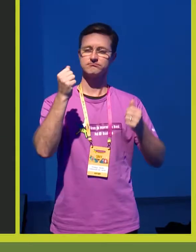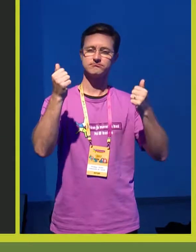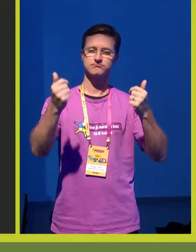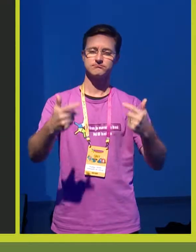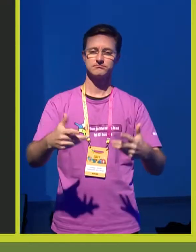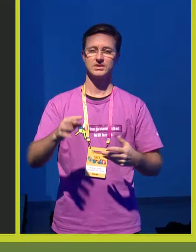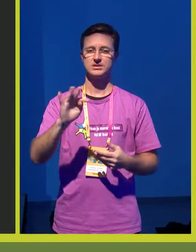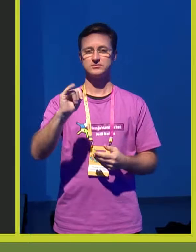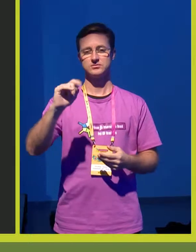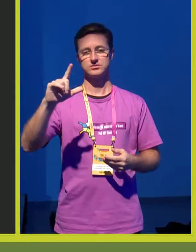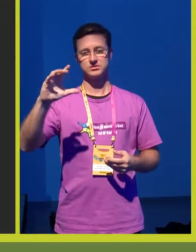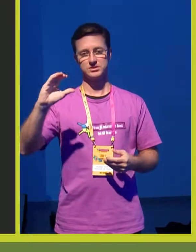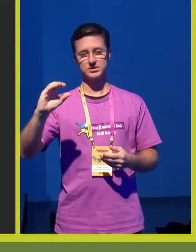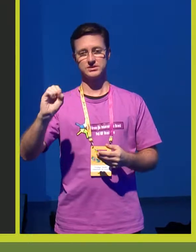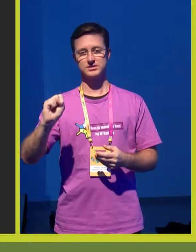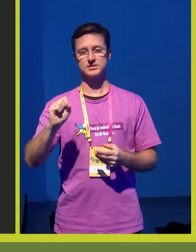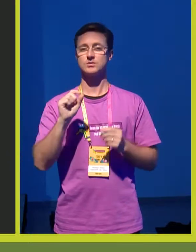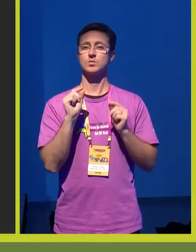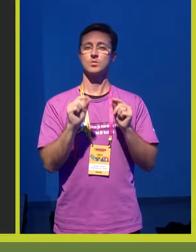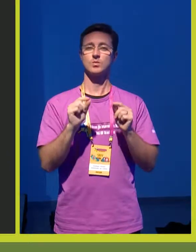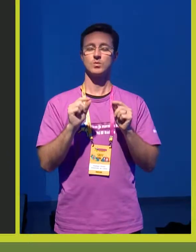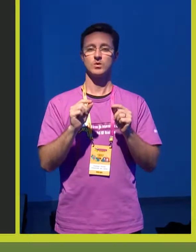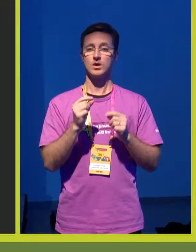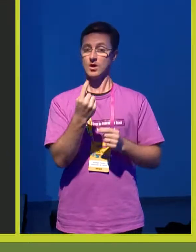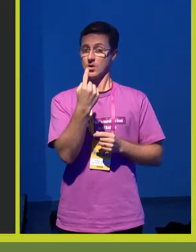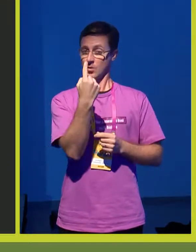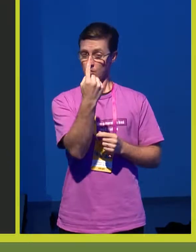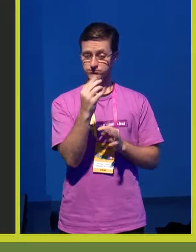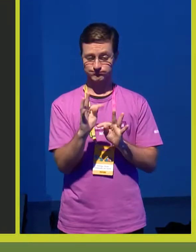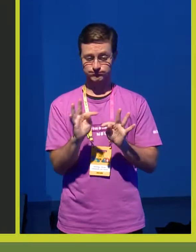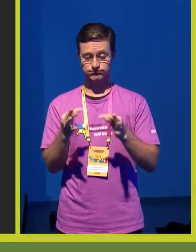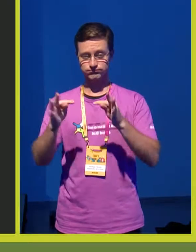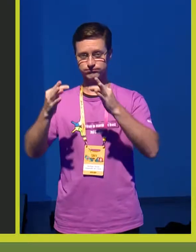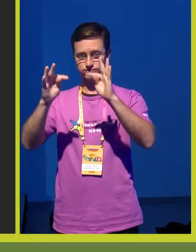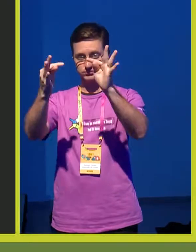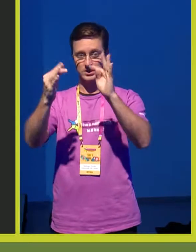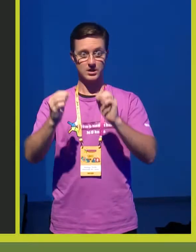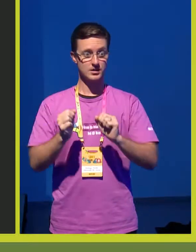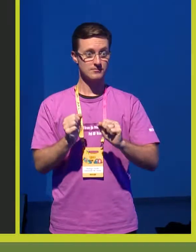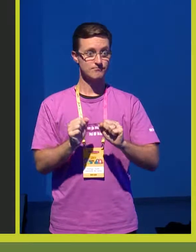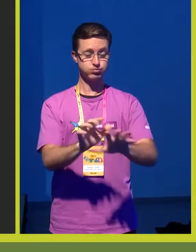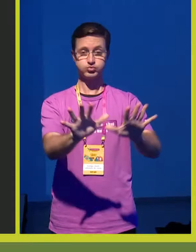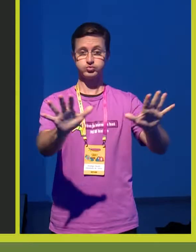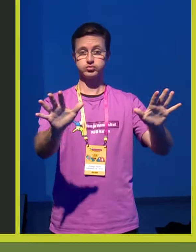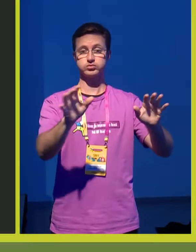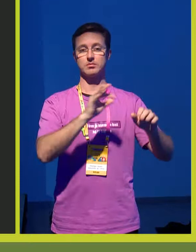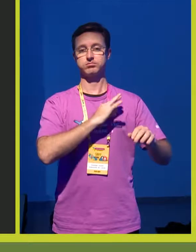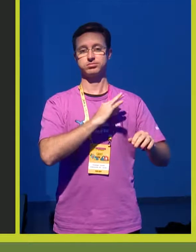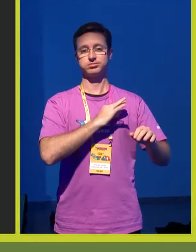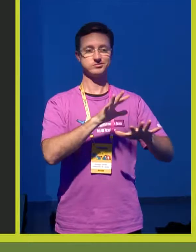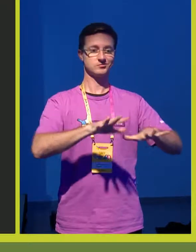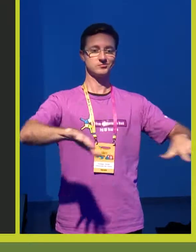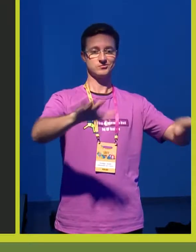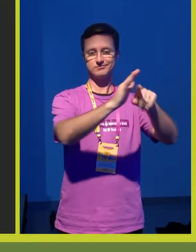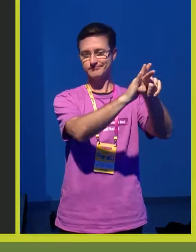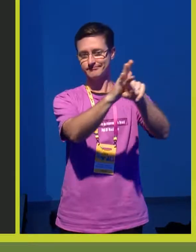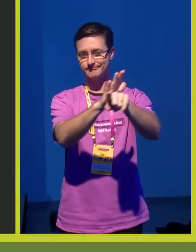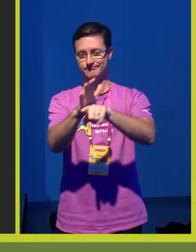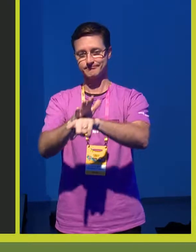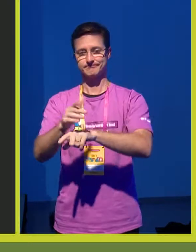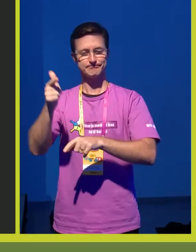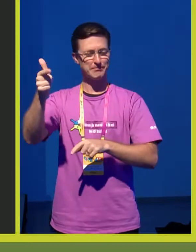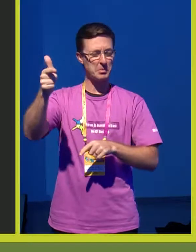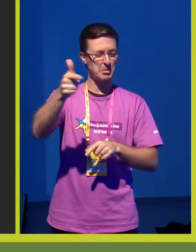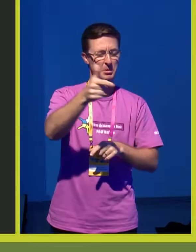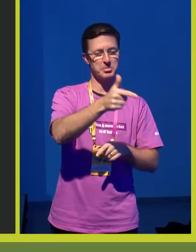olhar particularmente para como um tipo de tecnologia impactou investigações criminais. e aí vou falar desses